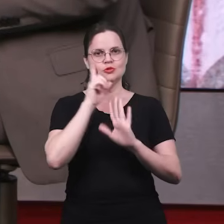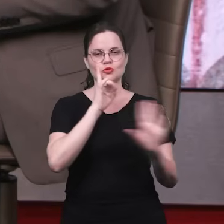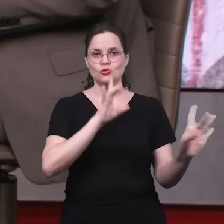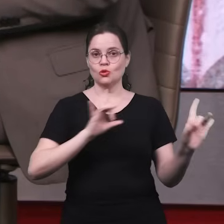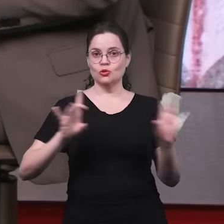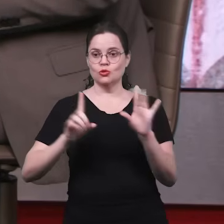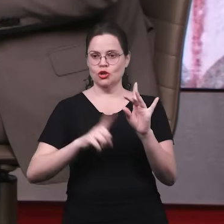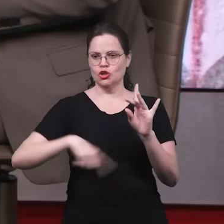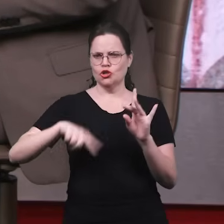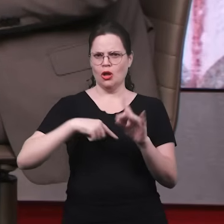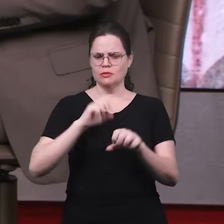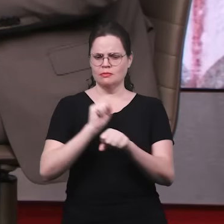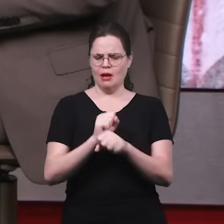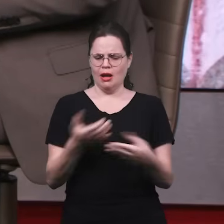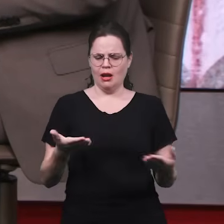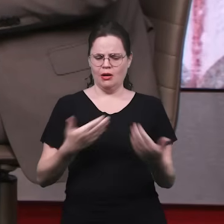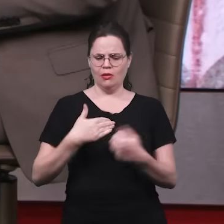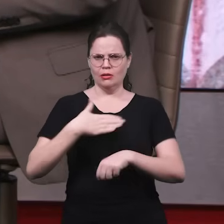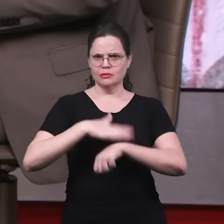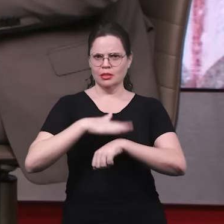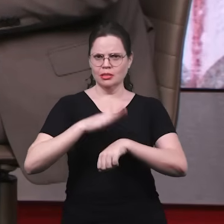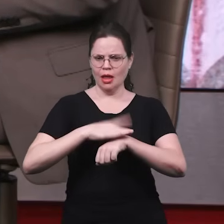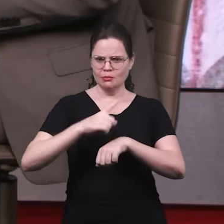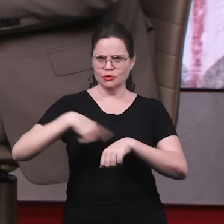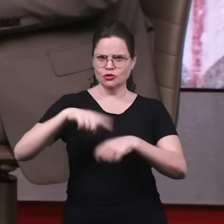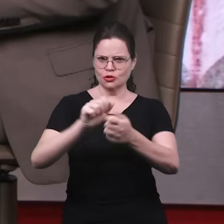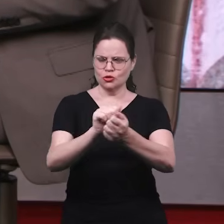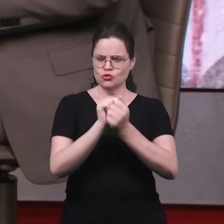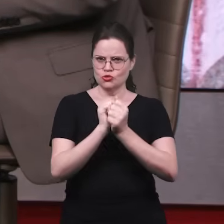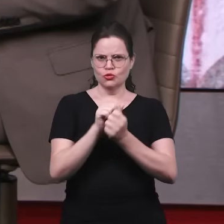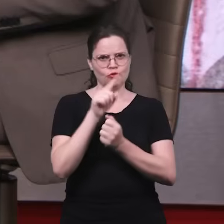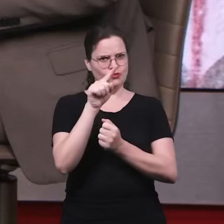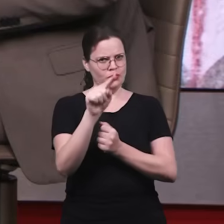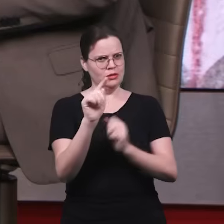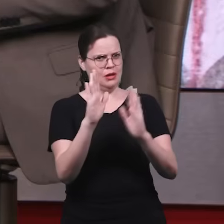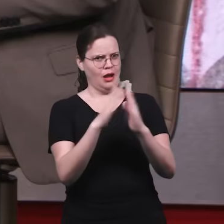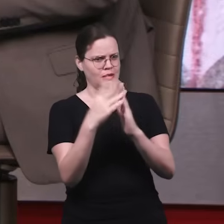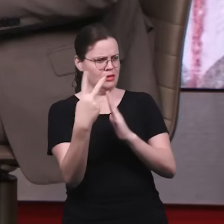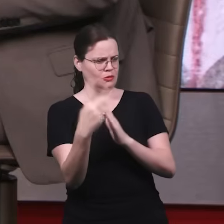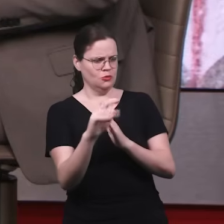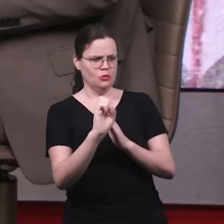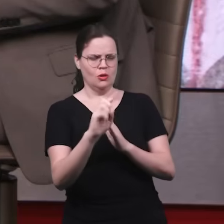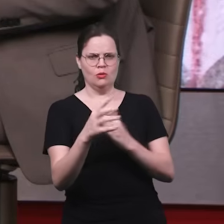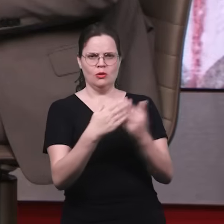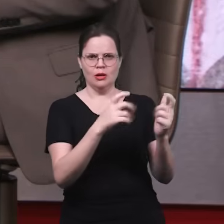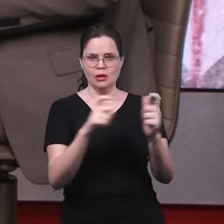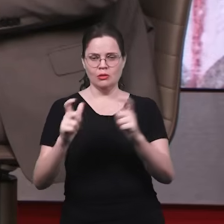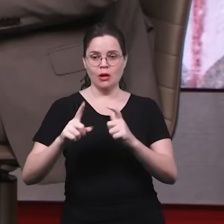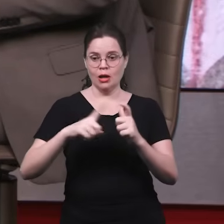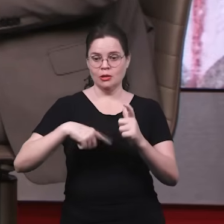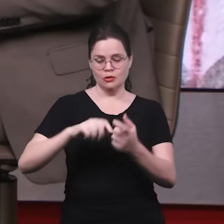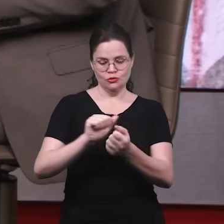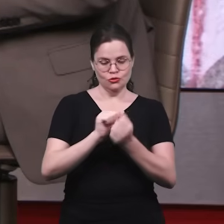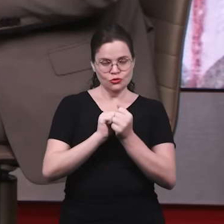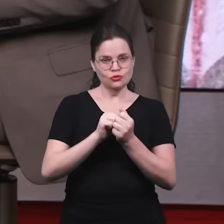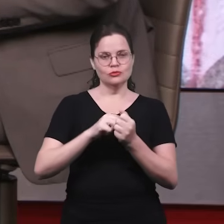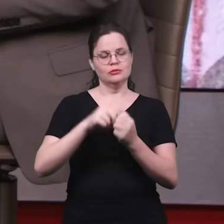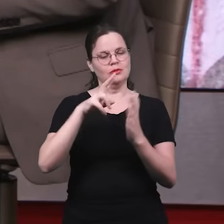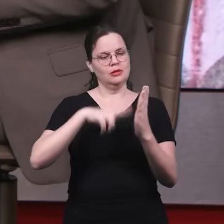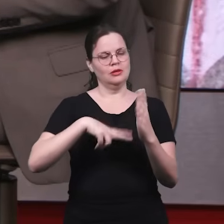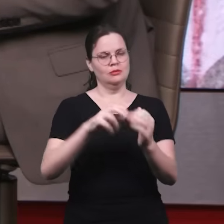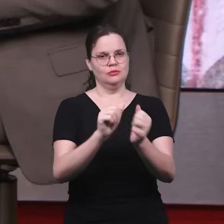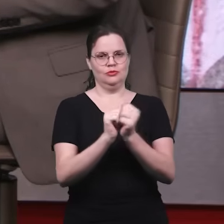o tempo diário que nós temos para juntos, né? Você aí na sua casa, nós aqui, vamos ler